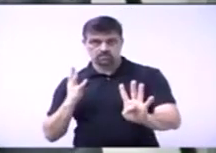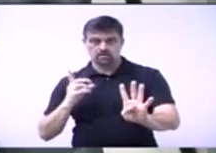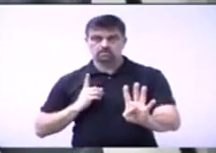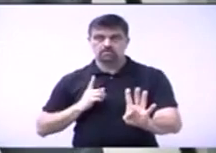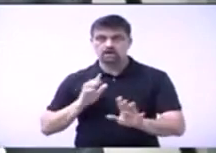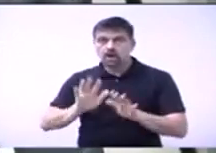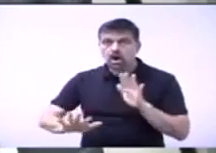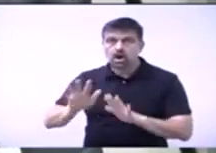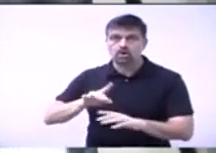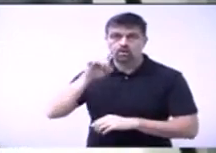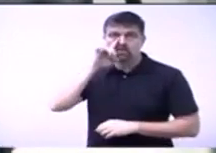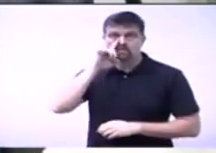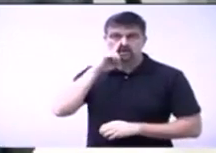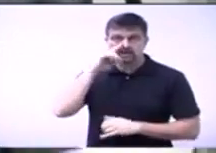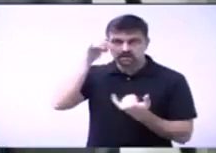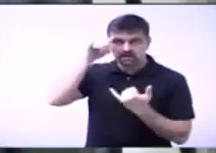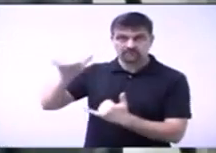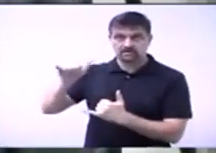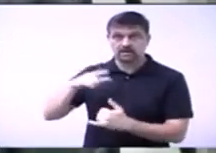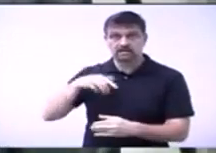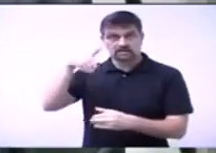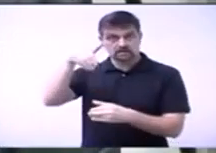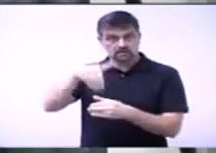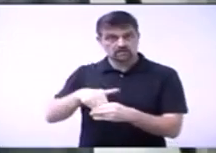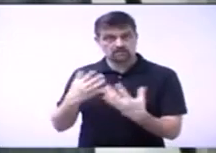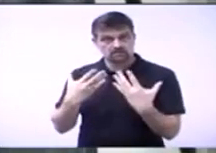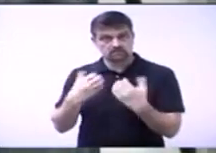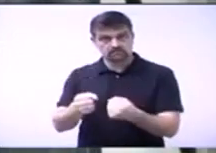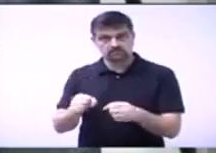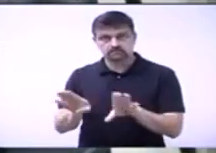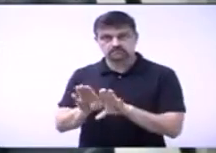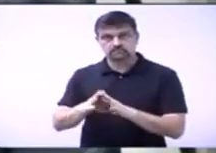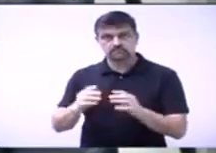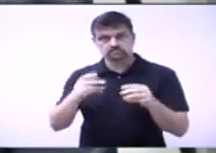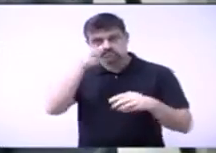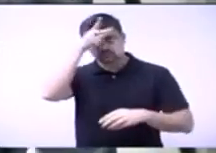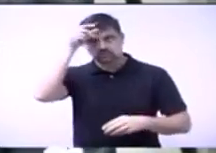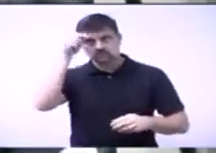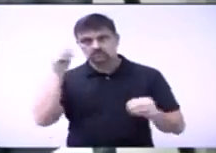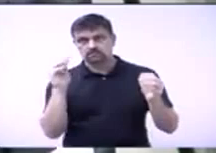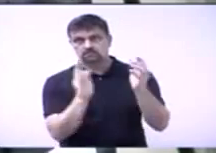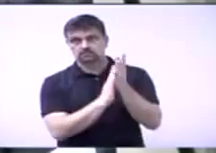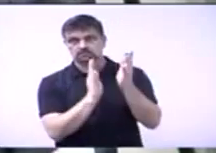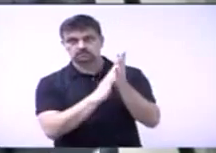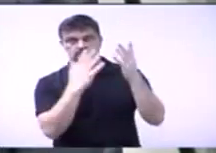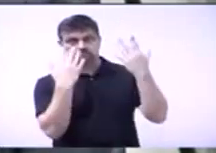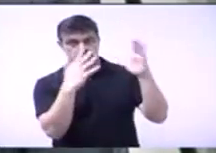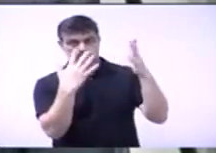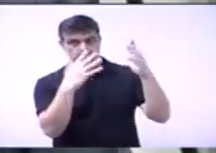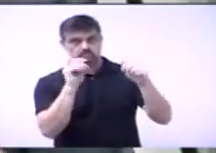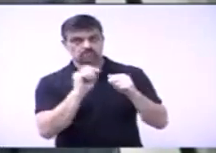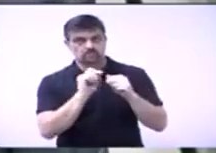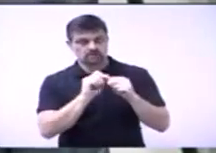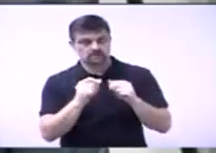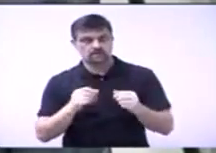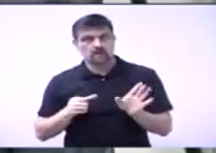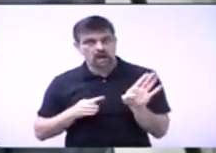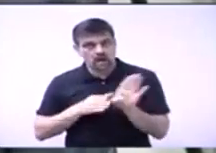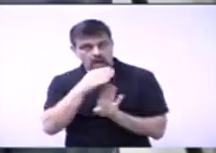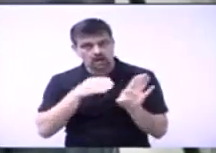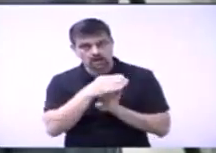Então, adianto meu voto favorável e parabenizo o Executivo por ter transformado a